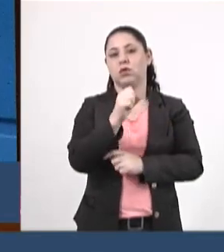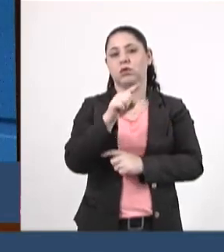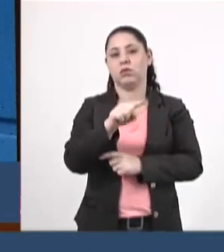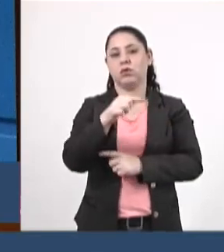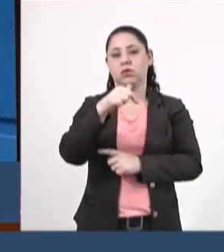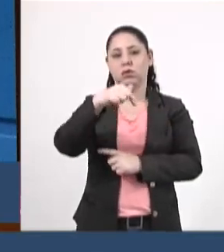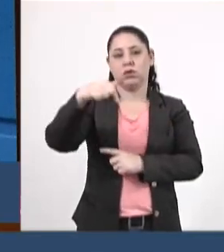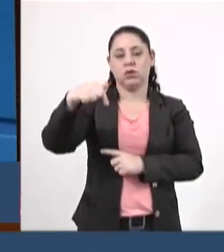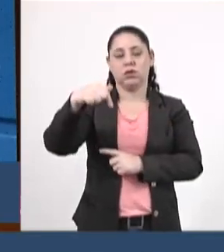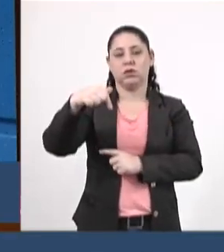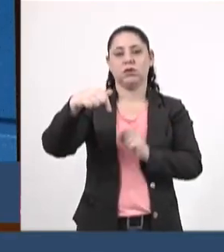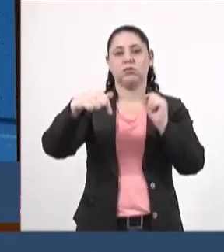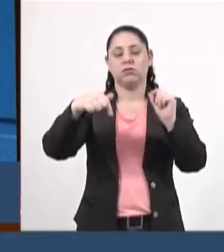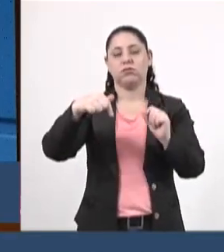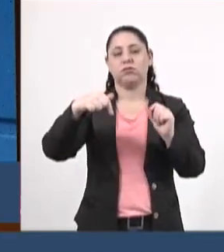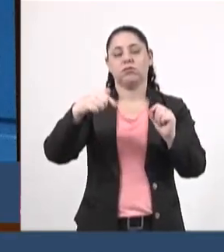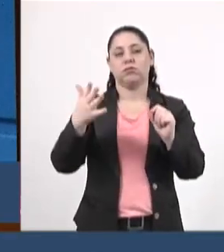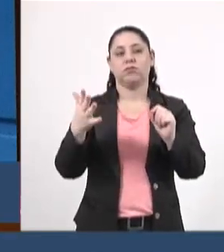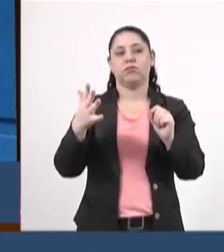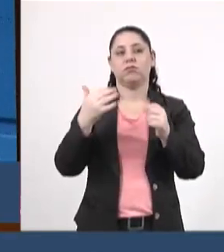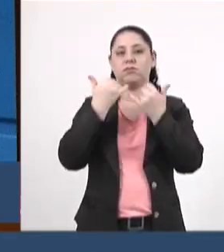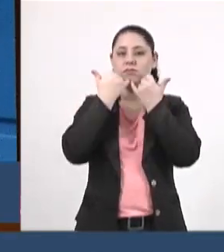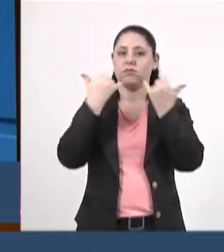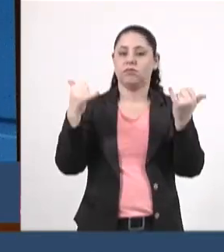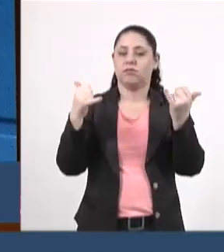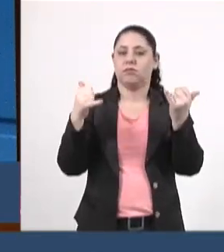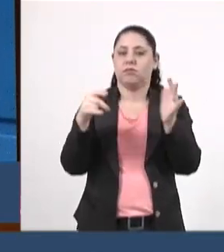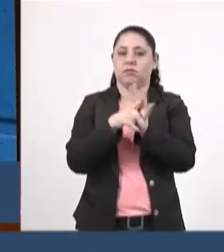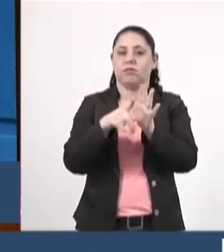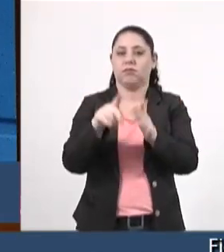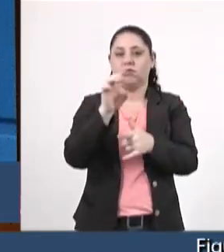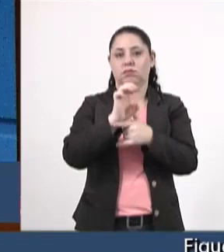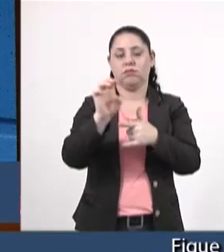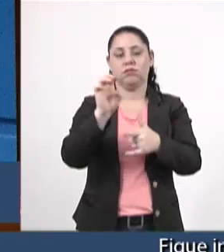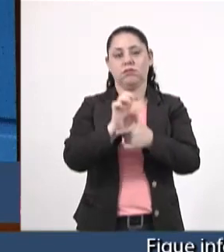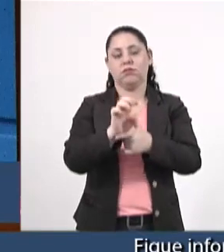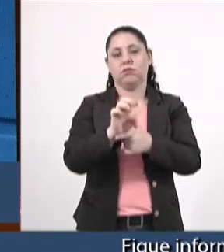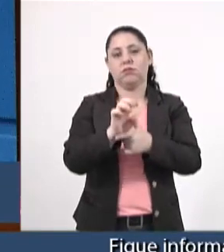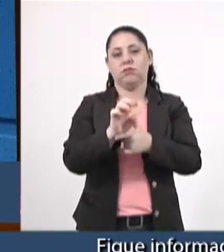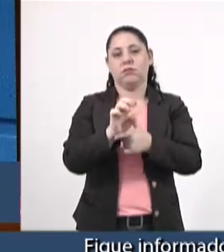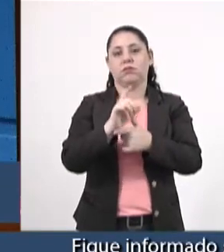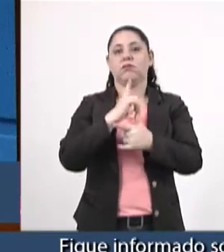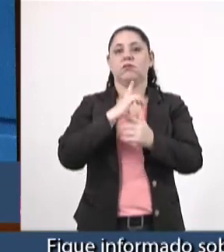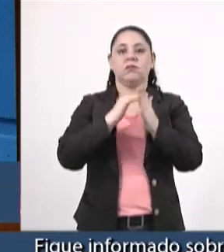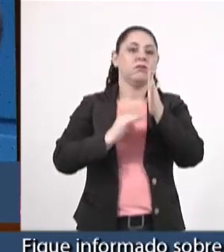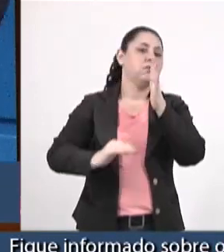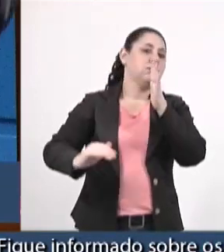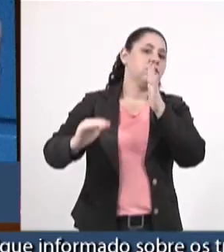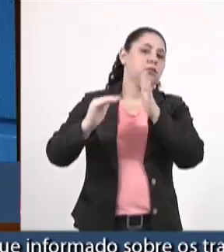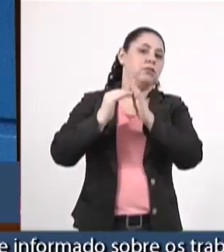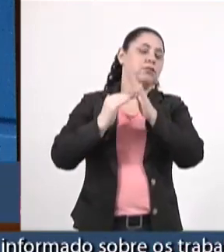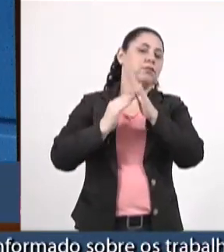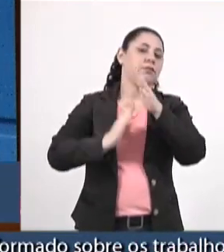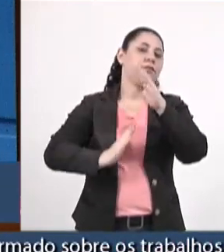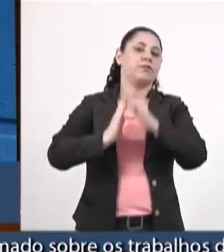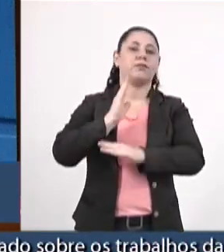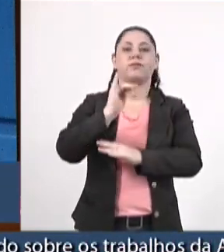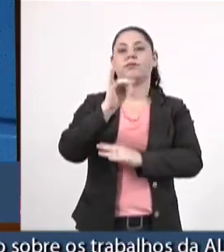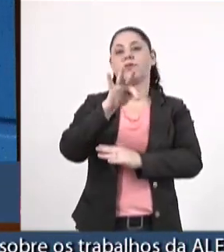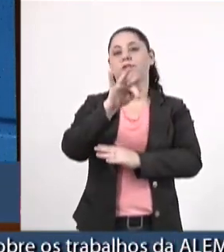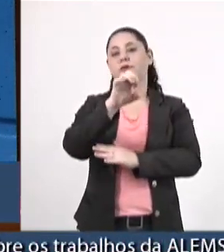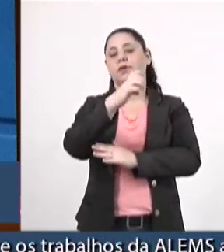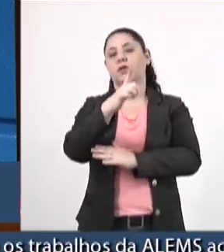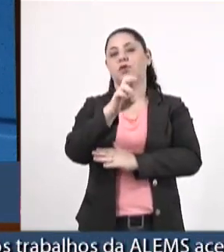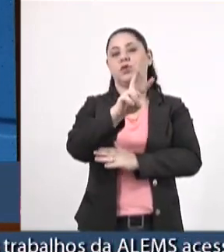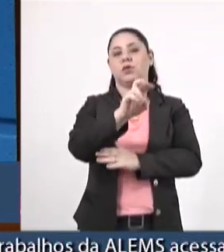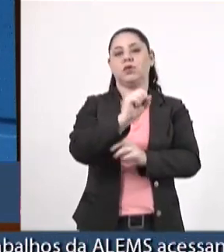88,77%. Ou seja, a energia elétrica em Mato Grosso do Sul teve um aumento acima da inflação nos últimos